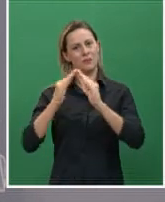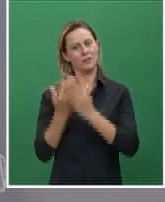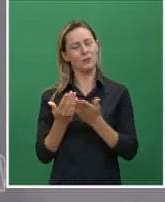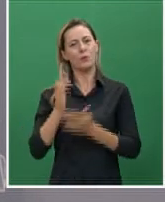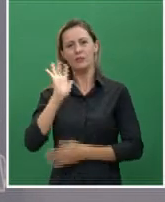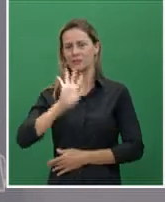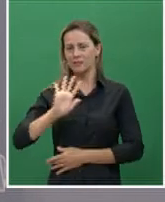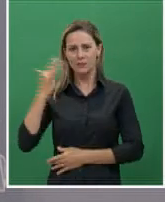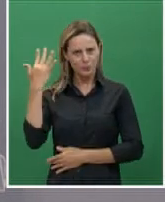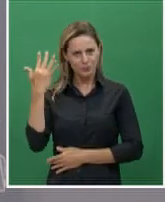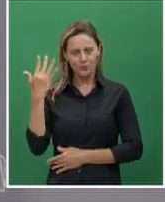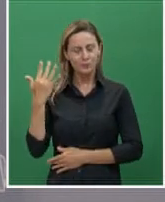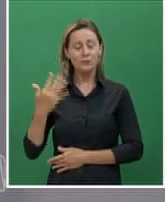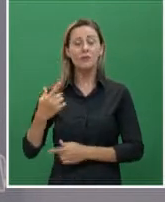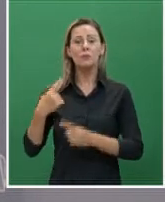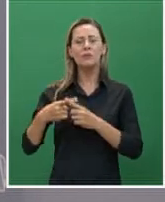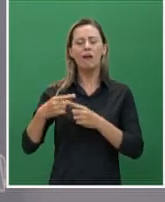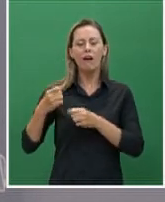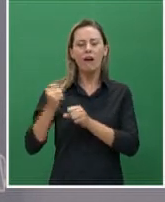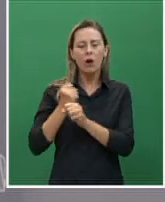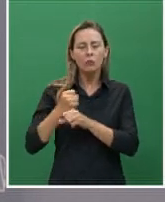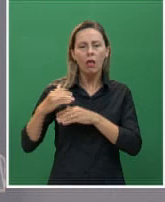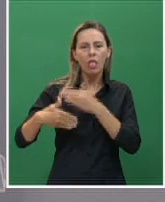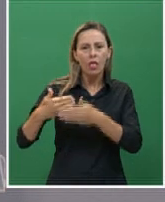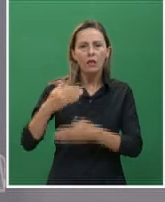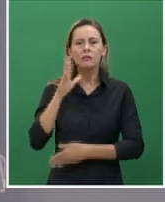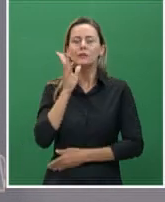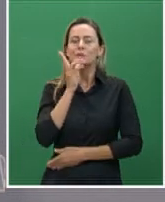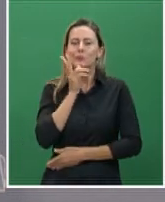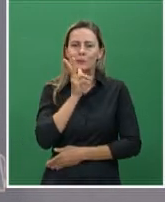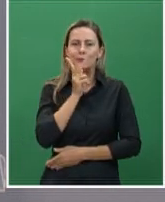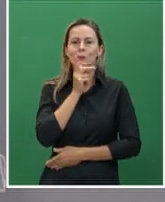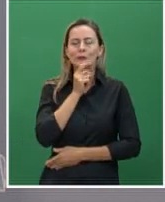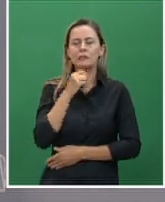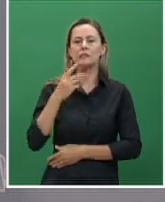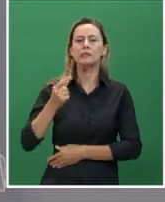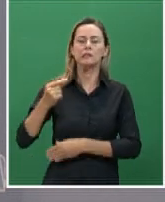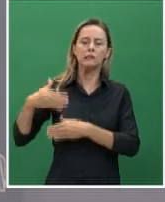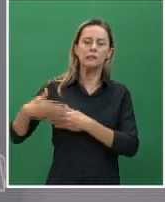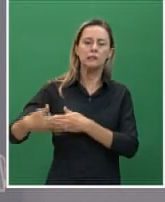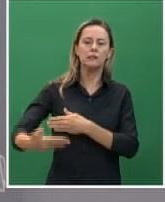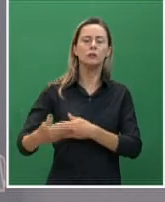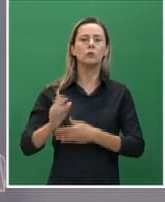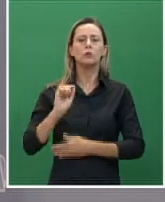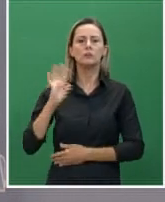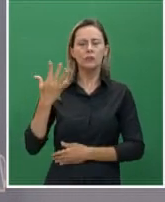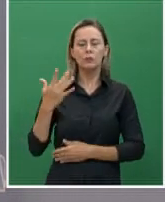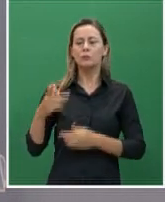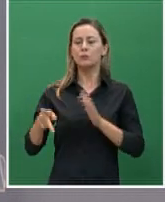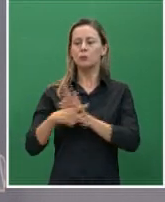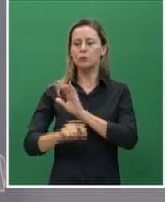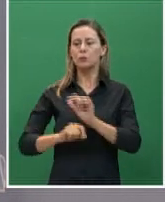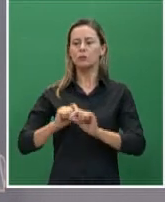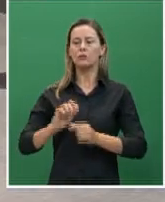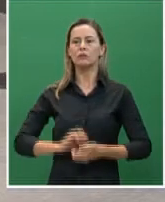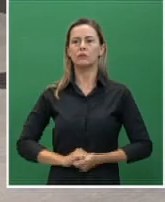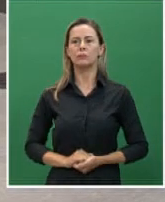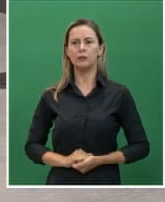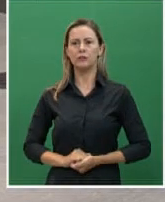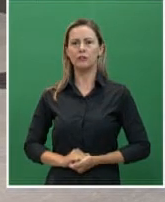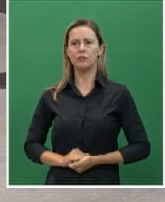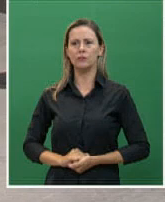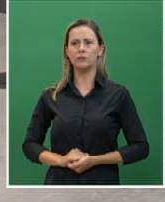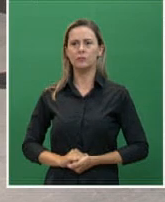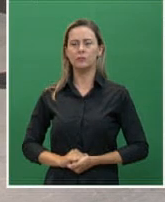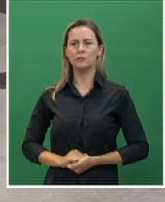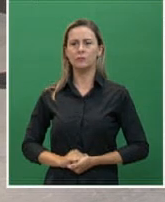Blumenau é muito lento as obras se arrastam demais demoram demoram muito tempo e por isso que melhor corresponde muito perder a parte desse recurso